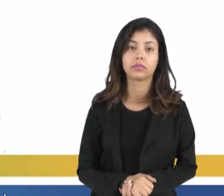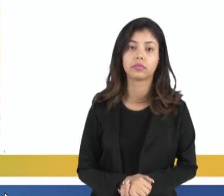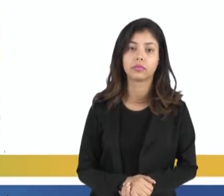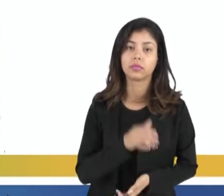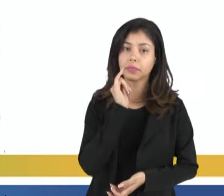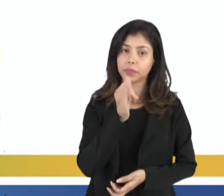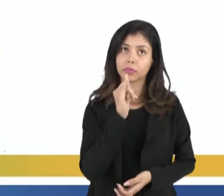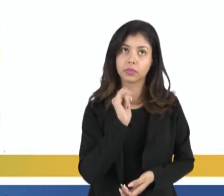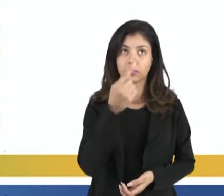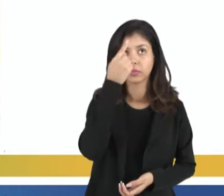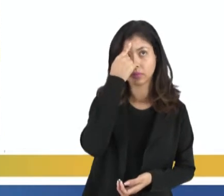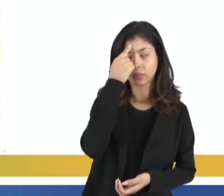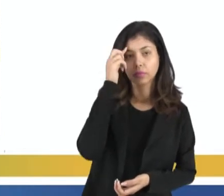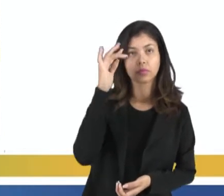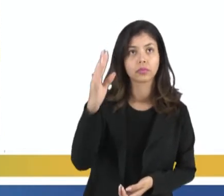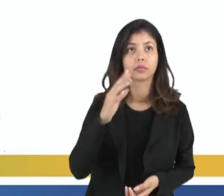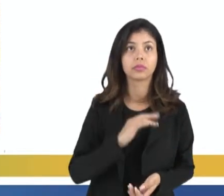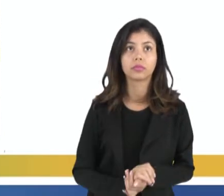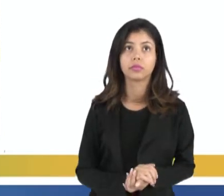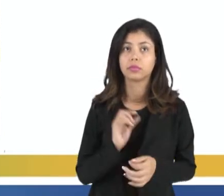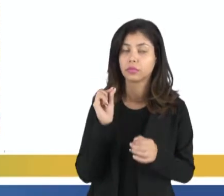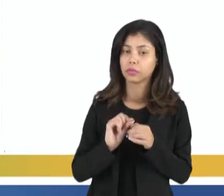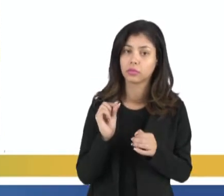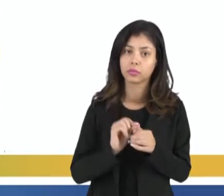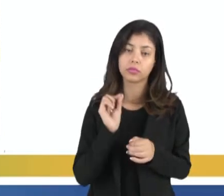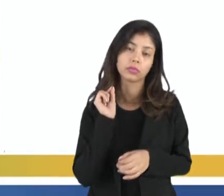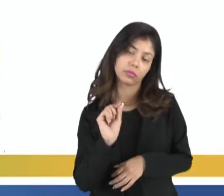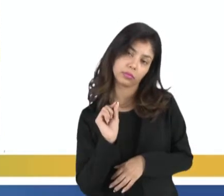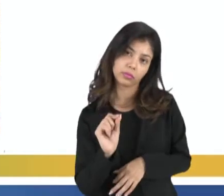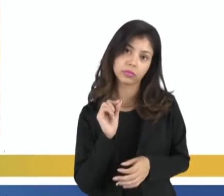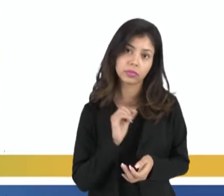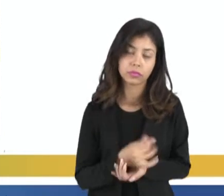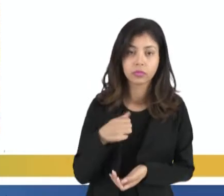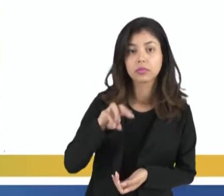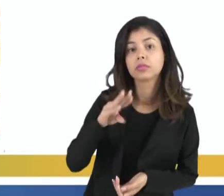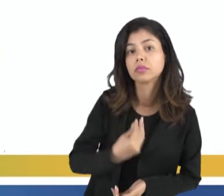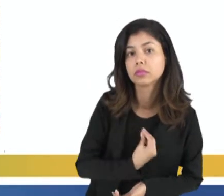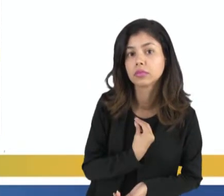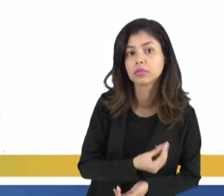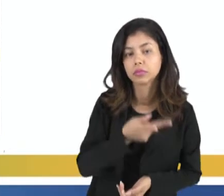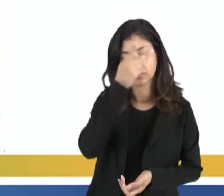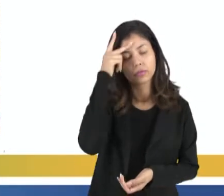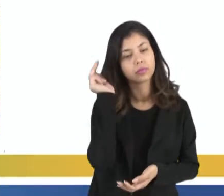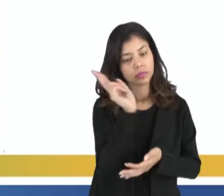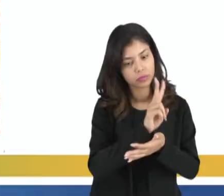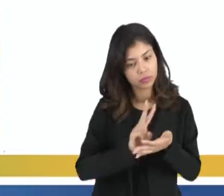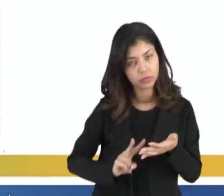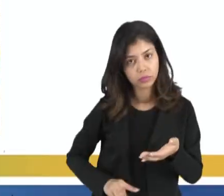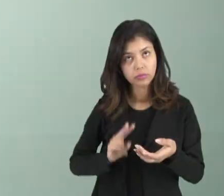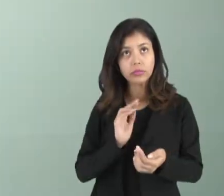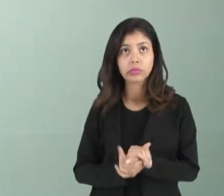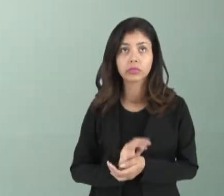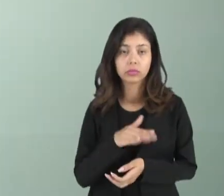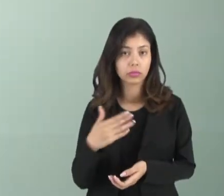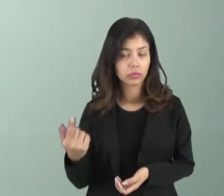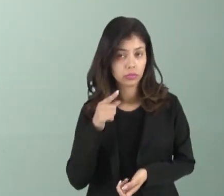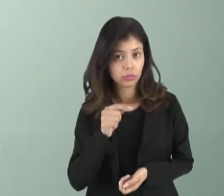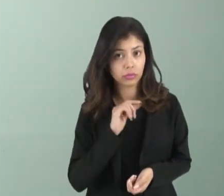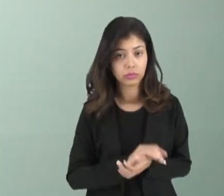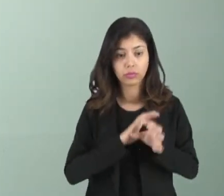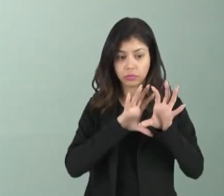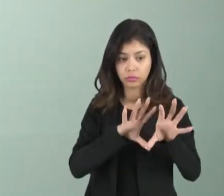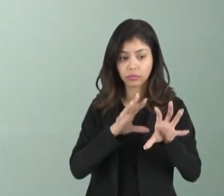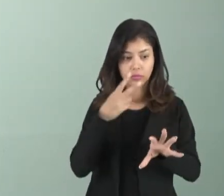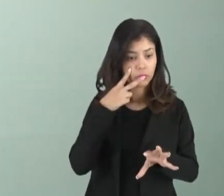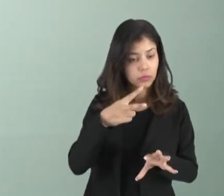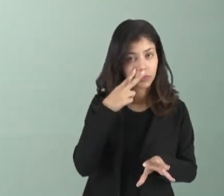as narrativas de ficção elas são feitas para quem vivenciar, para o leitor vivenciar, para que quando você esteja